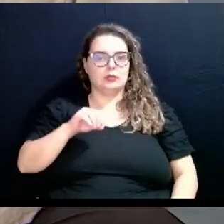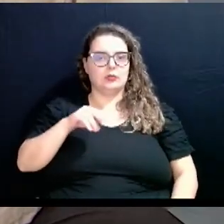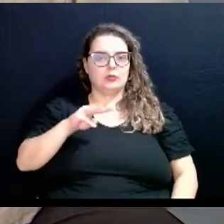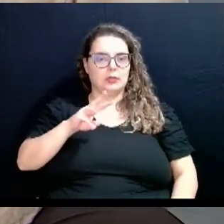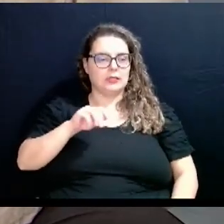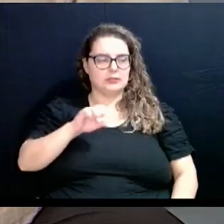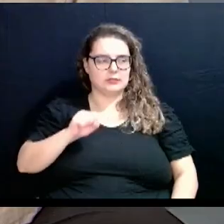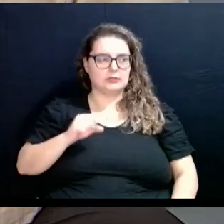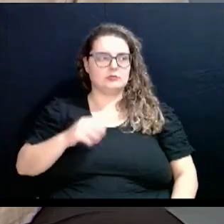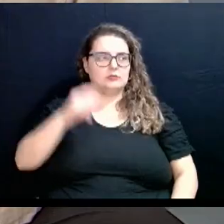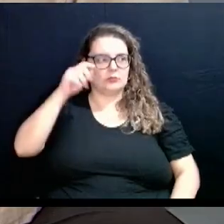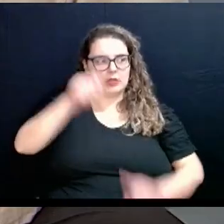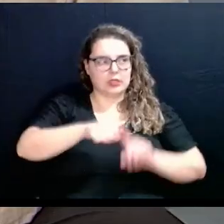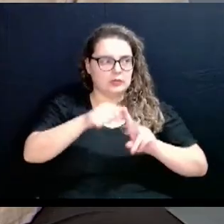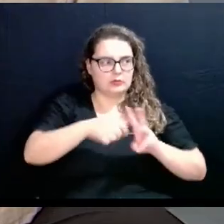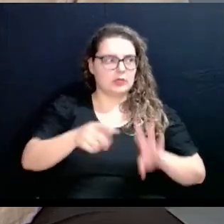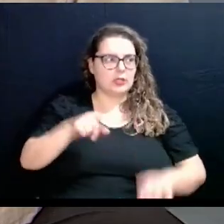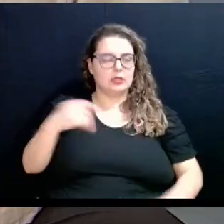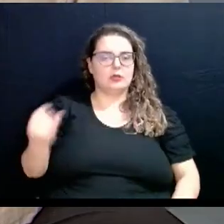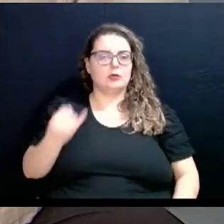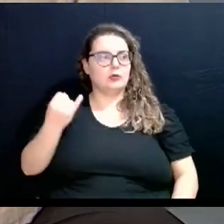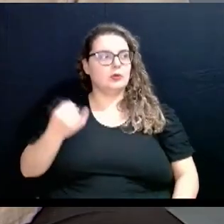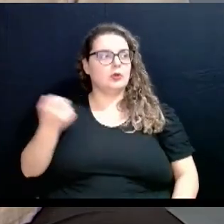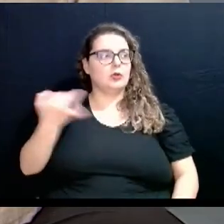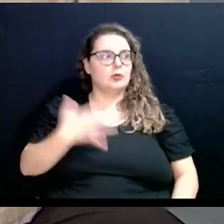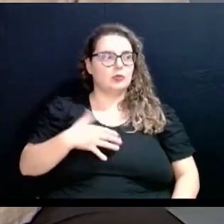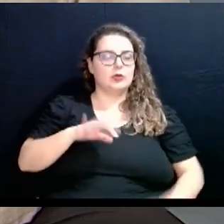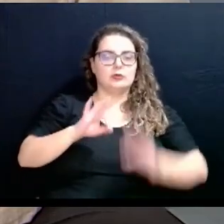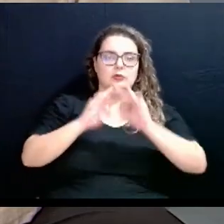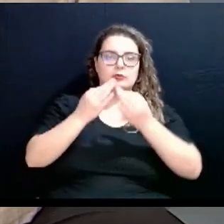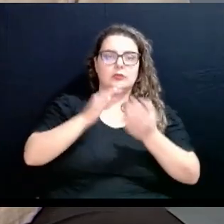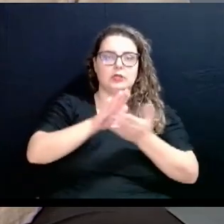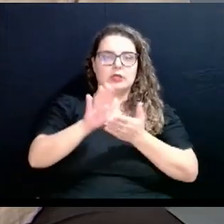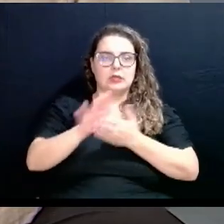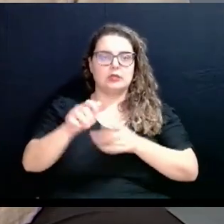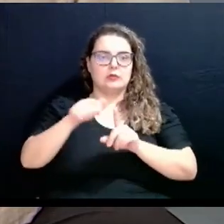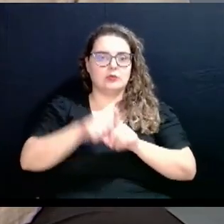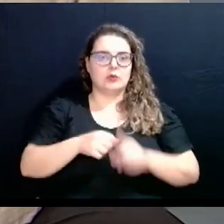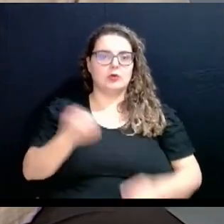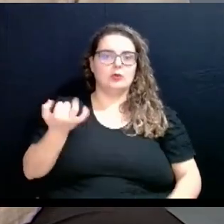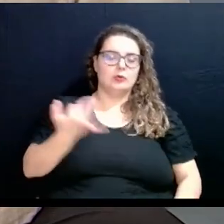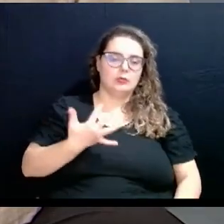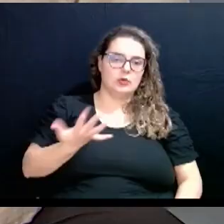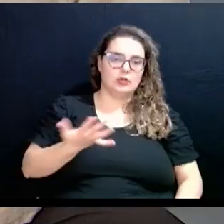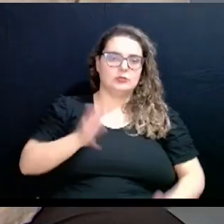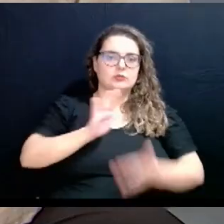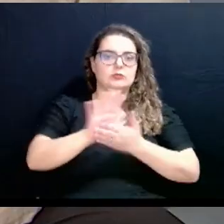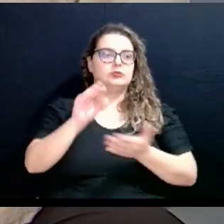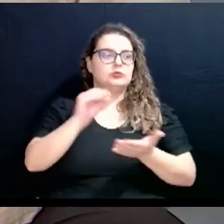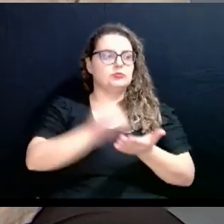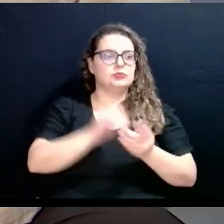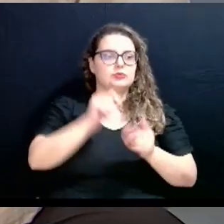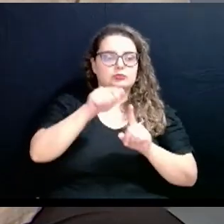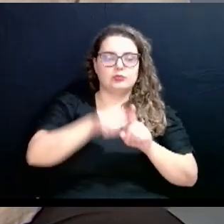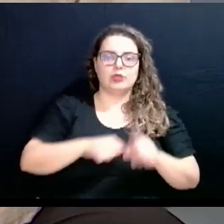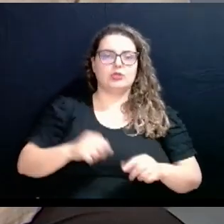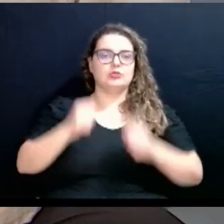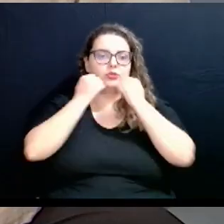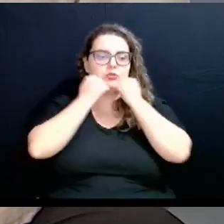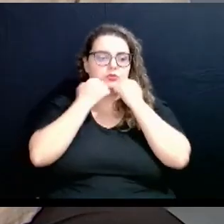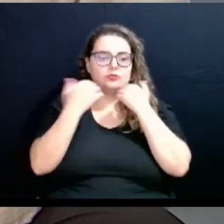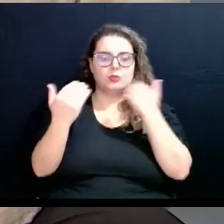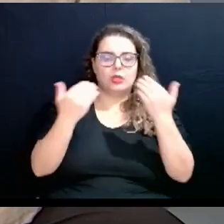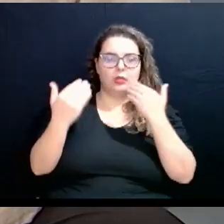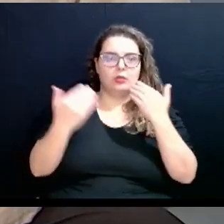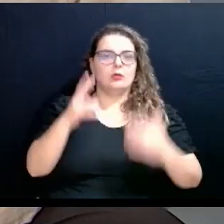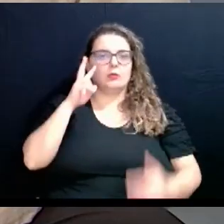mês. Então é interessante a pessoa ver quanto a família consome por mês, por exemplo, ver quanto gastou no último mês de julho para